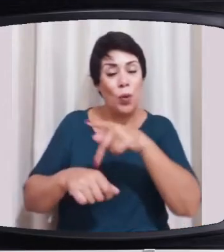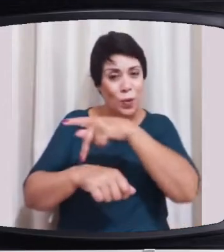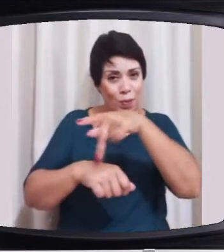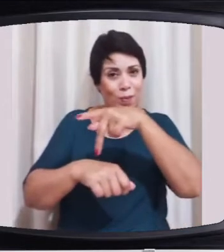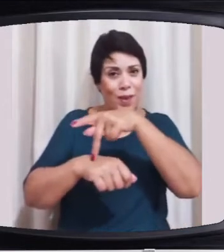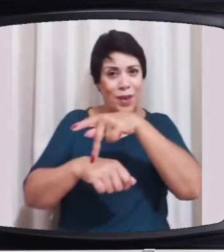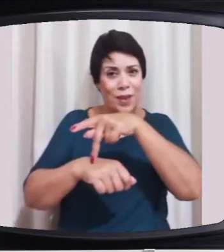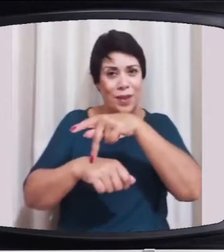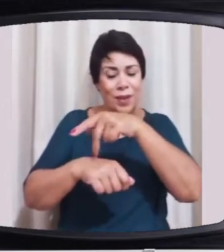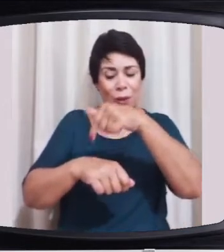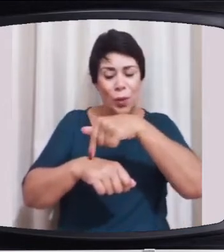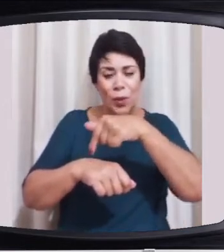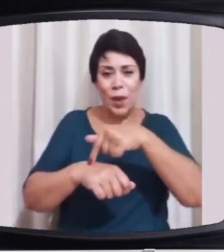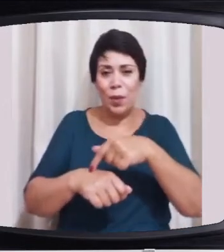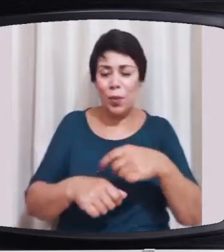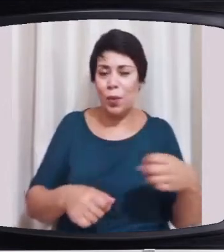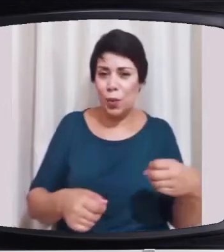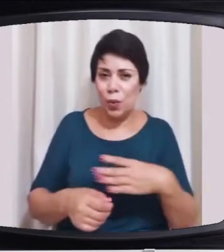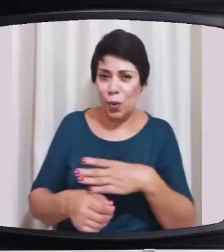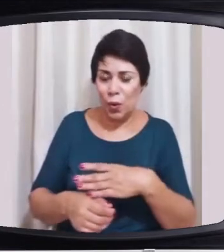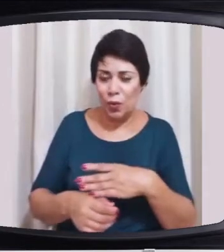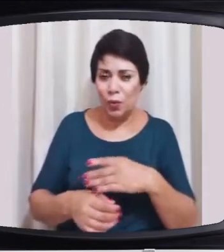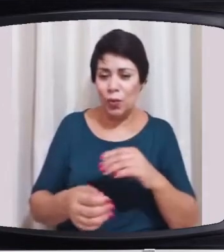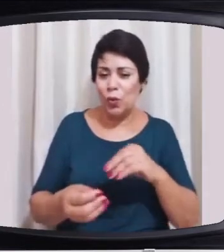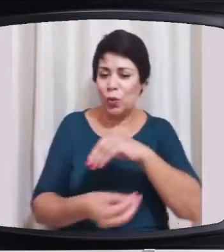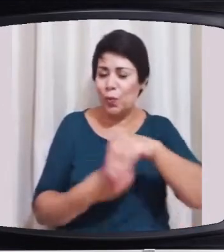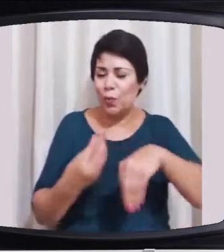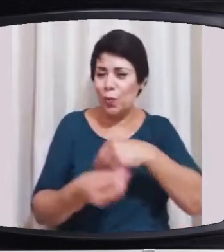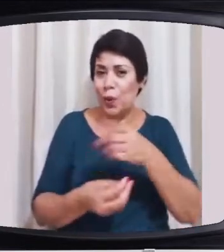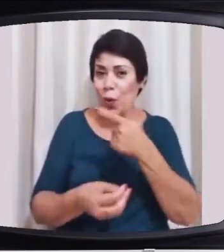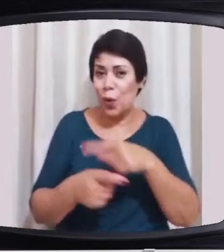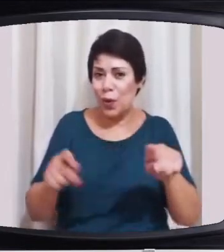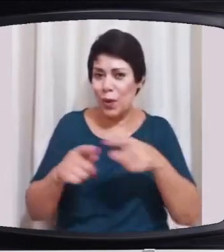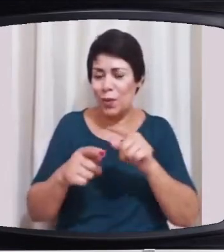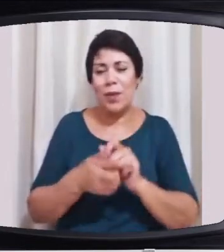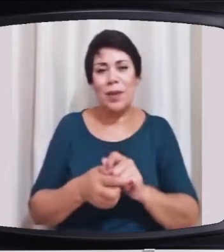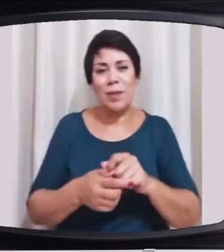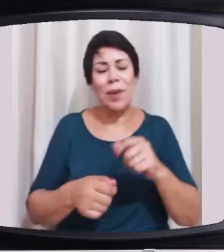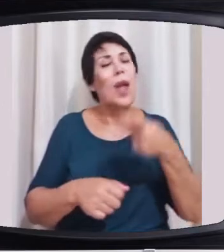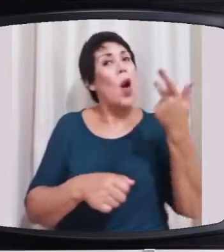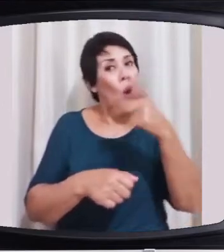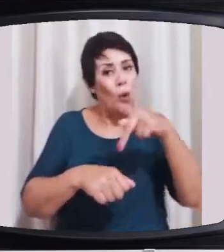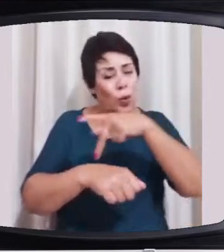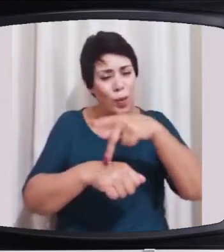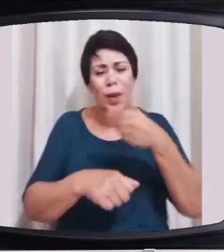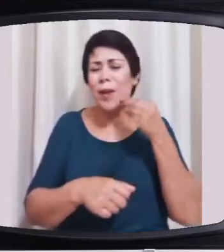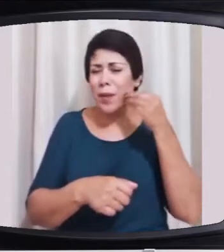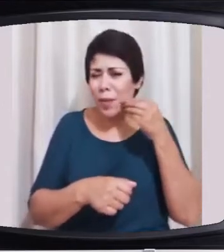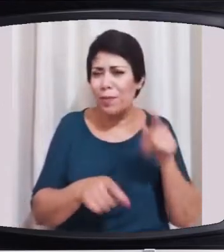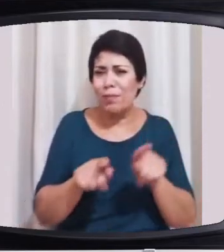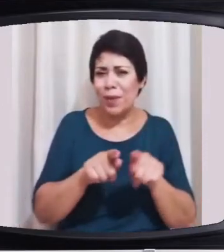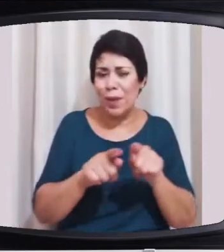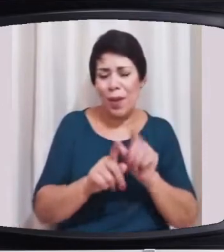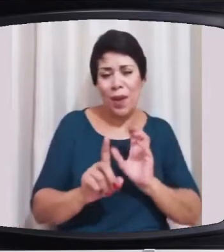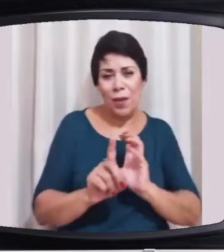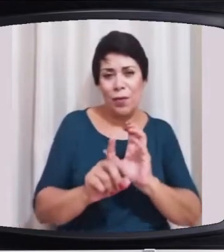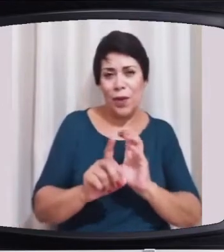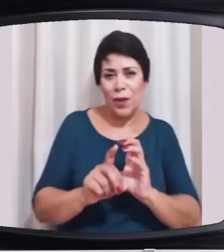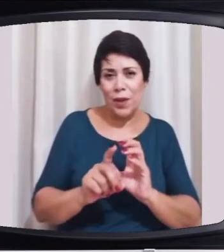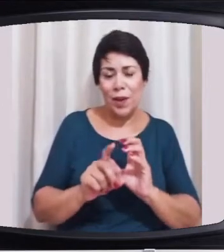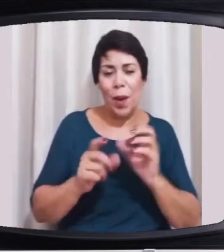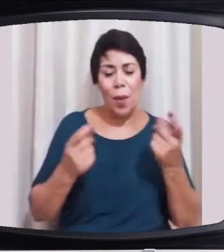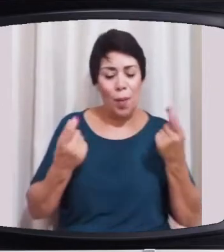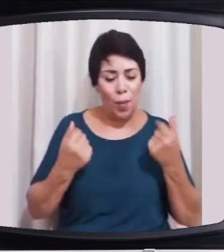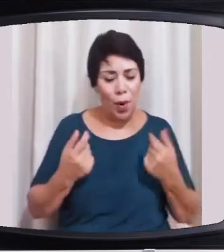reggae contemporâneo flertava com o mangue beat. Os gringos na época passavam por esse tipo de experimento também sob influência de Bob Marley